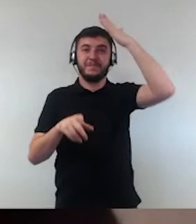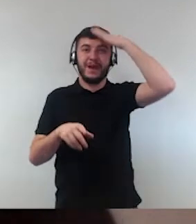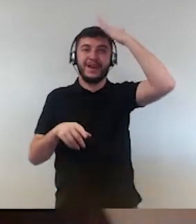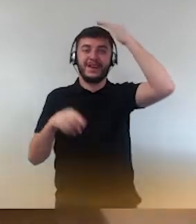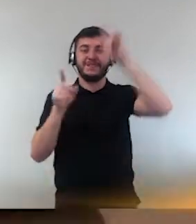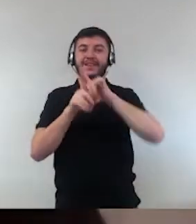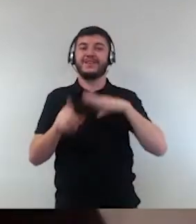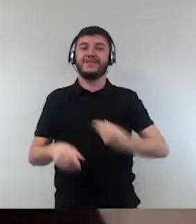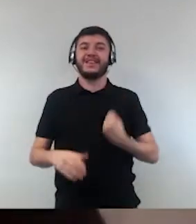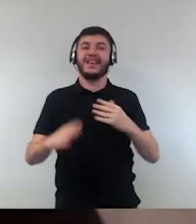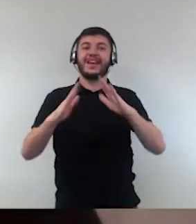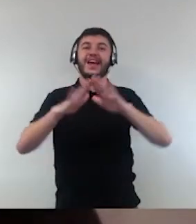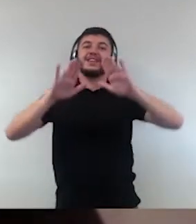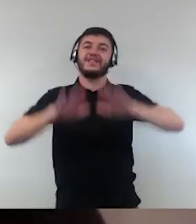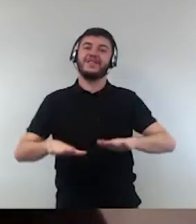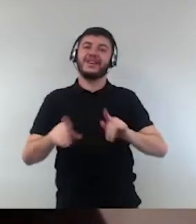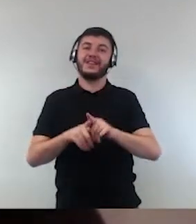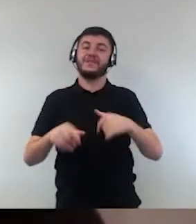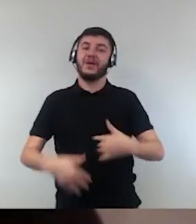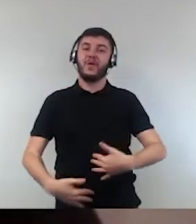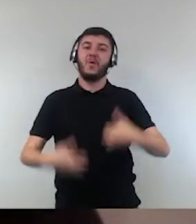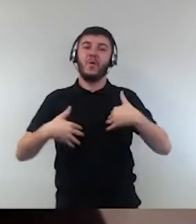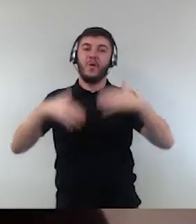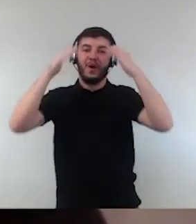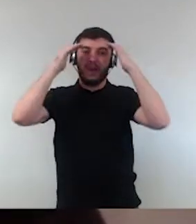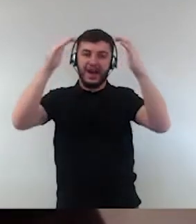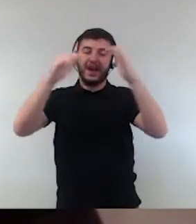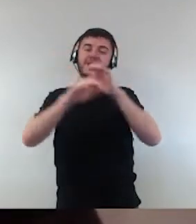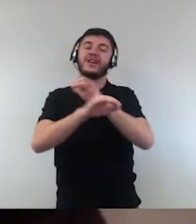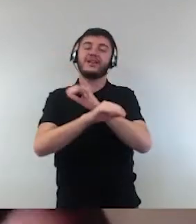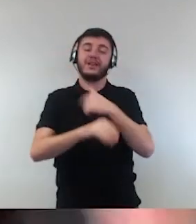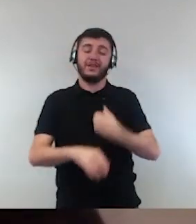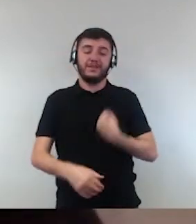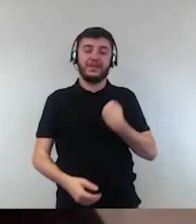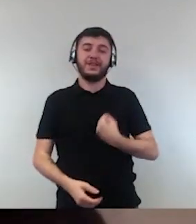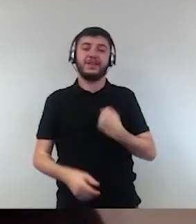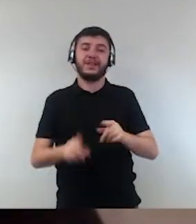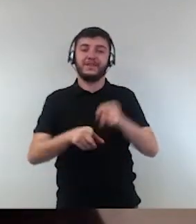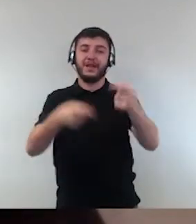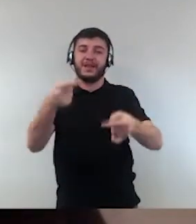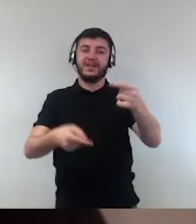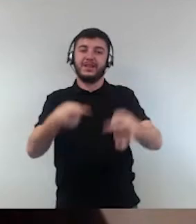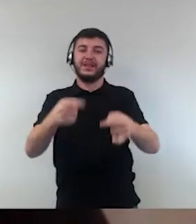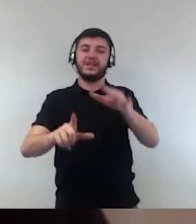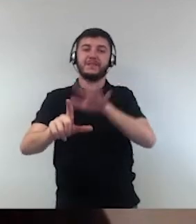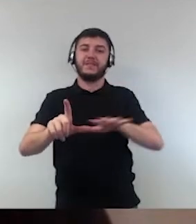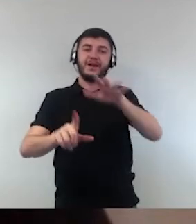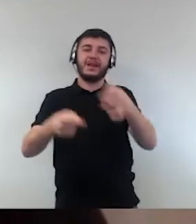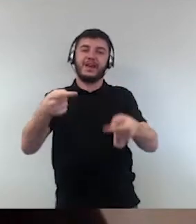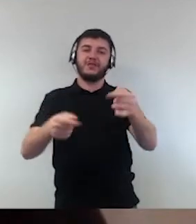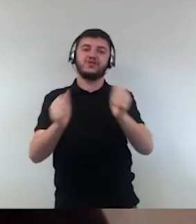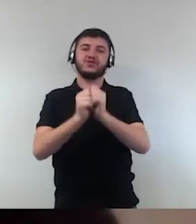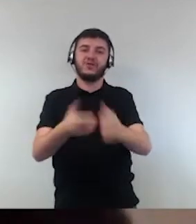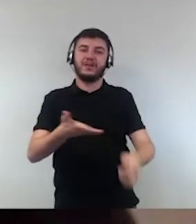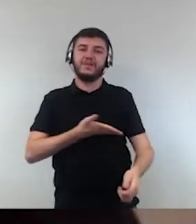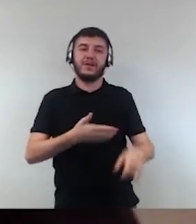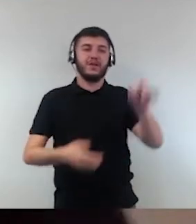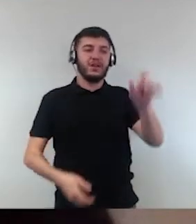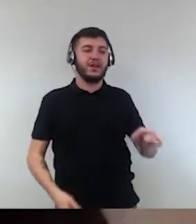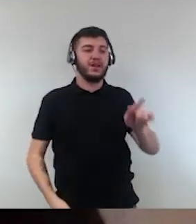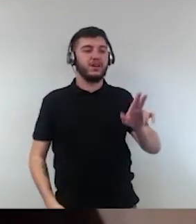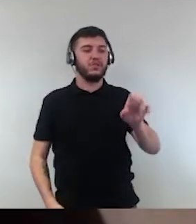casas, dizer mais uma vez que fico muito honrada em estar aqui nesse painel entre amigos. Gustavo e Yuri são amigos